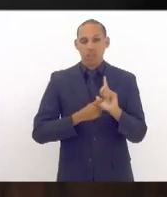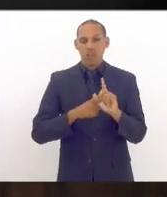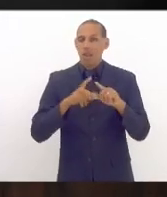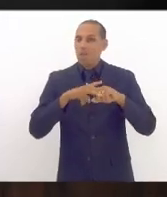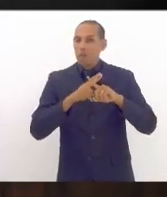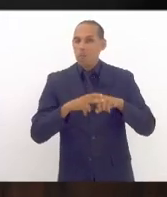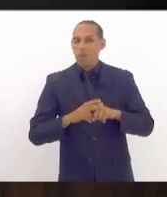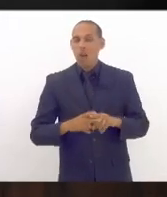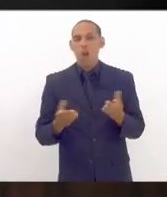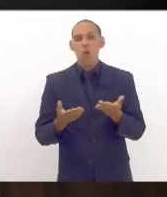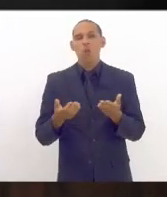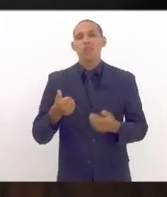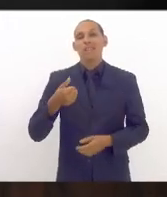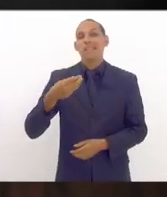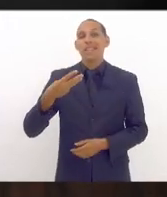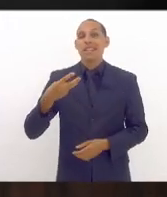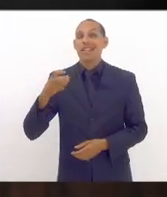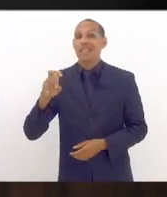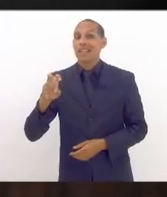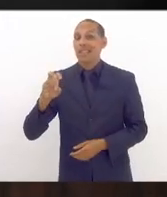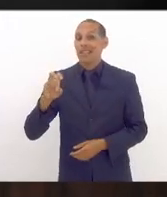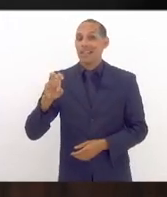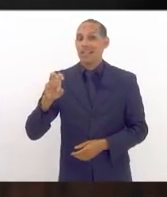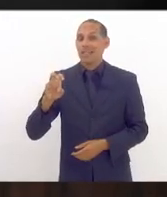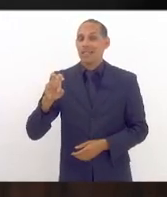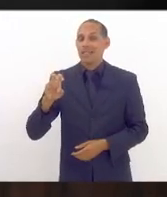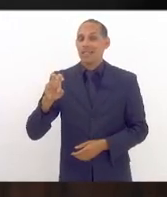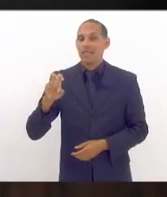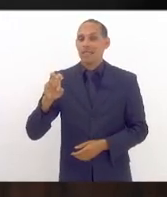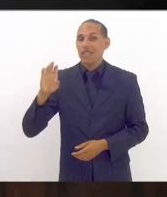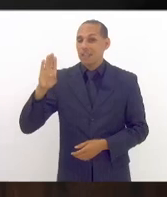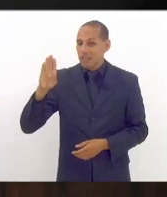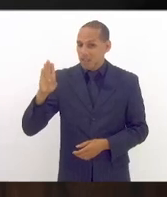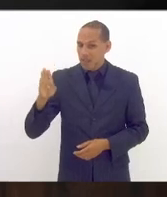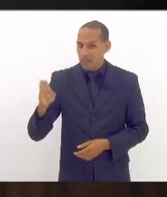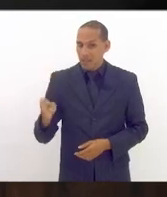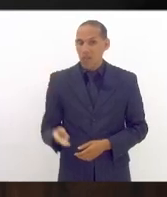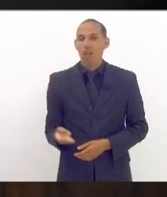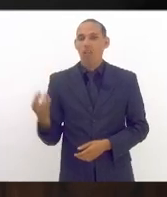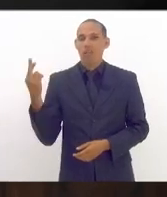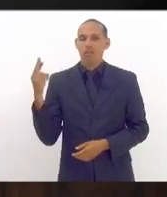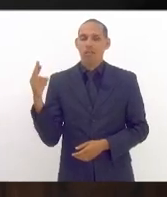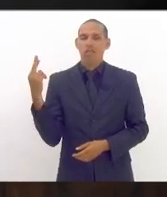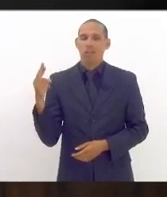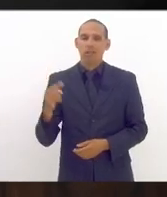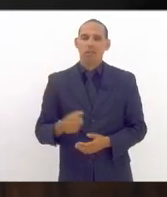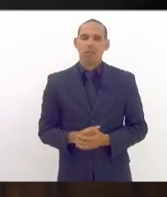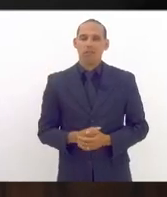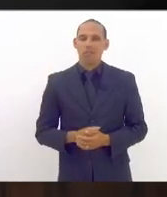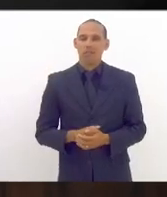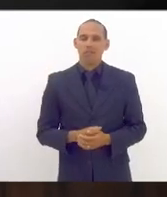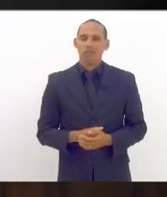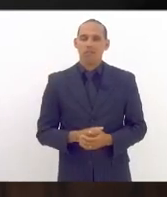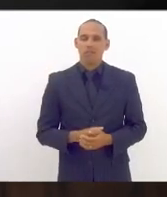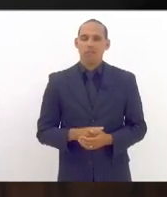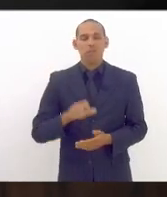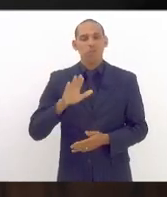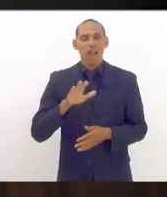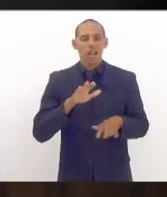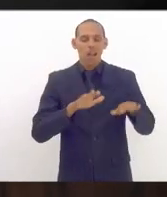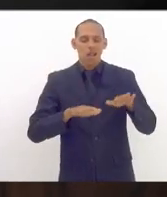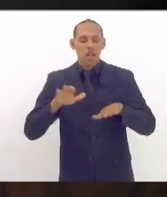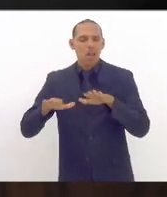Hoje ela está em 135 bilhões de reais sendo que na média